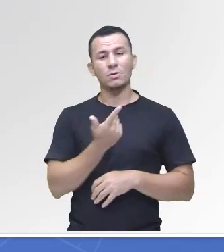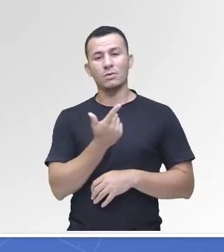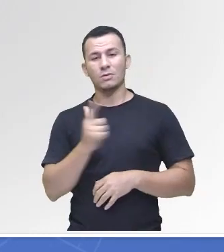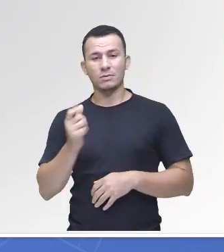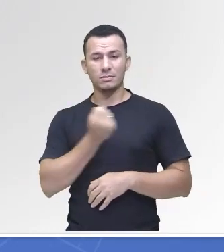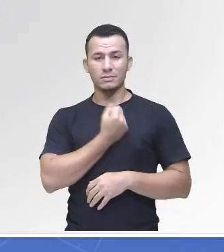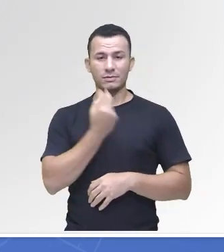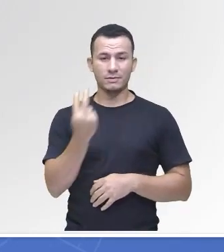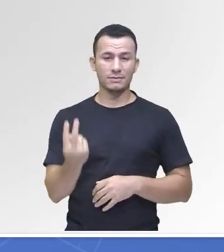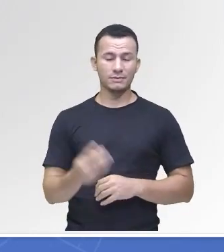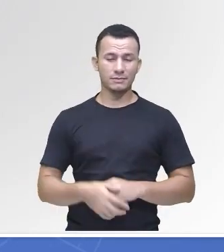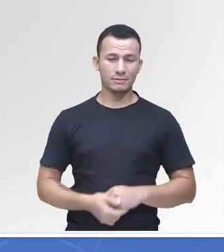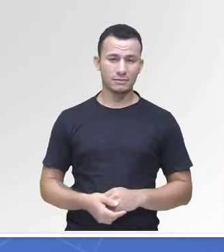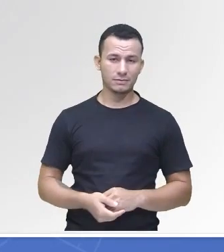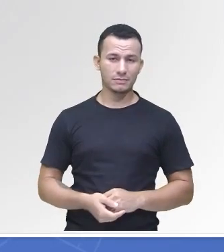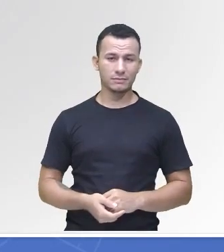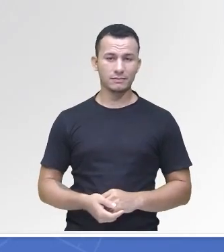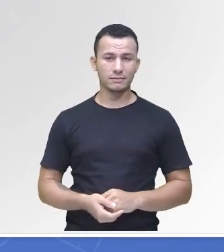agora para a segunda questão.